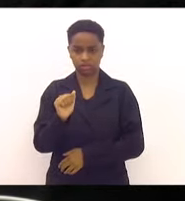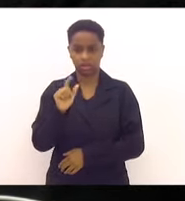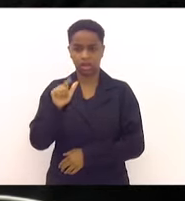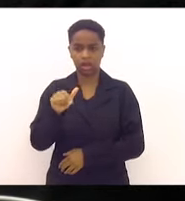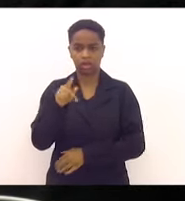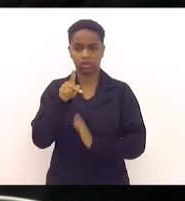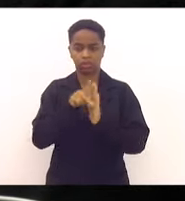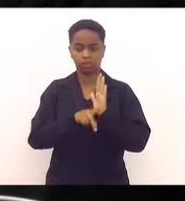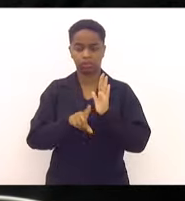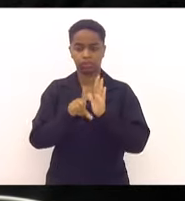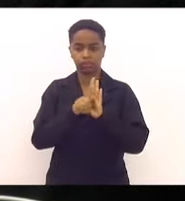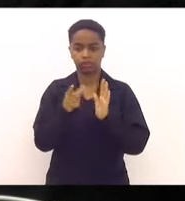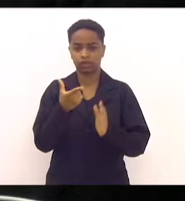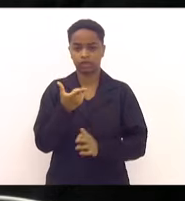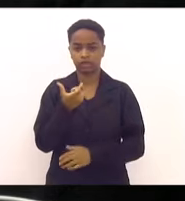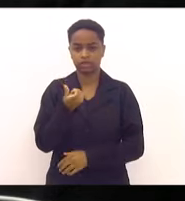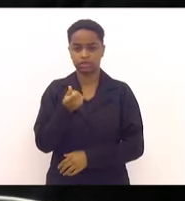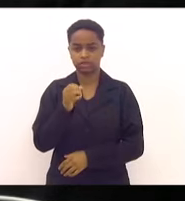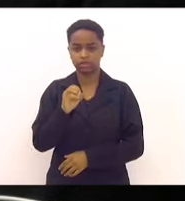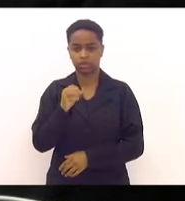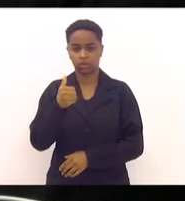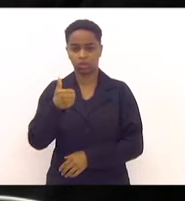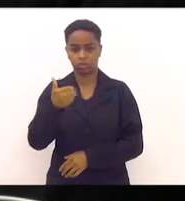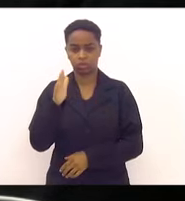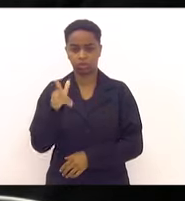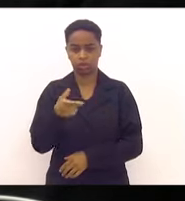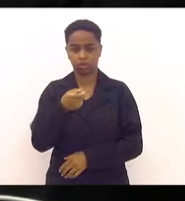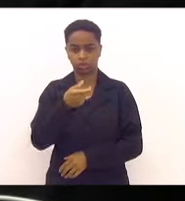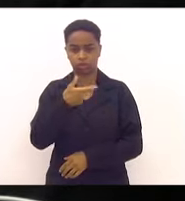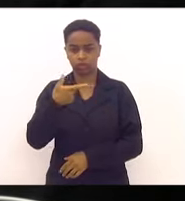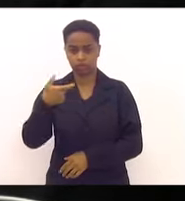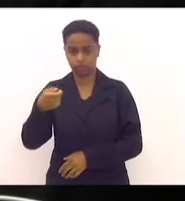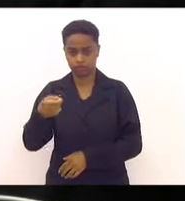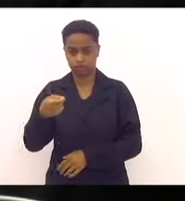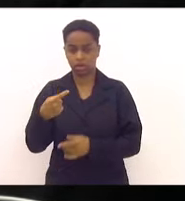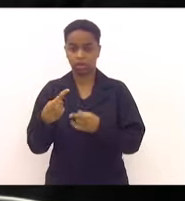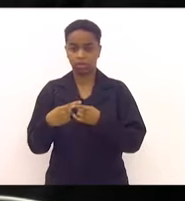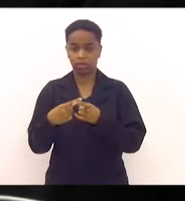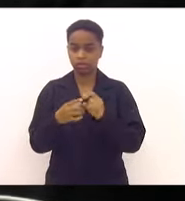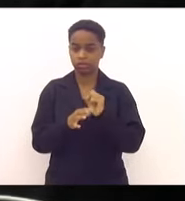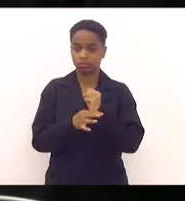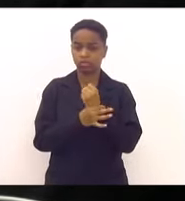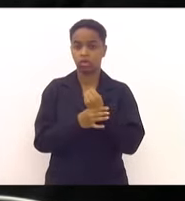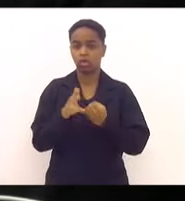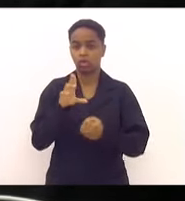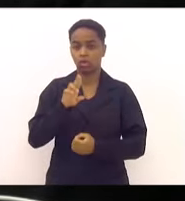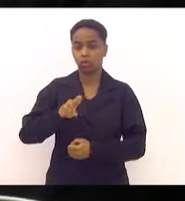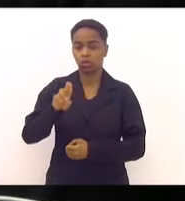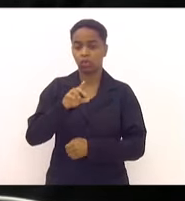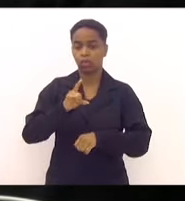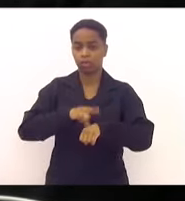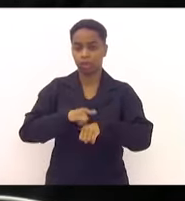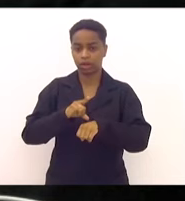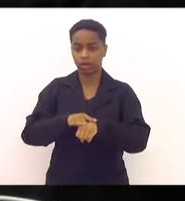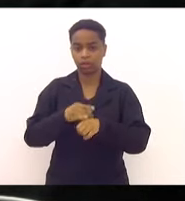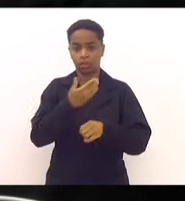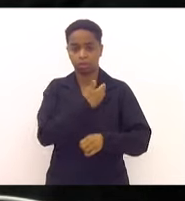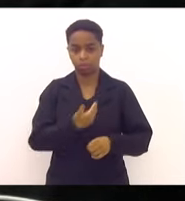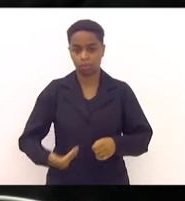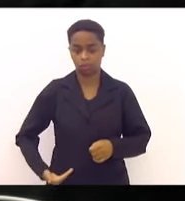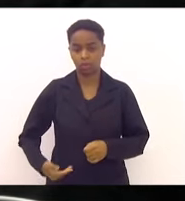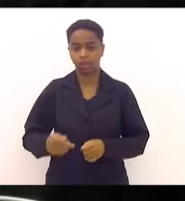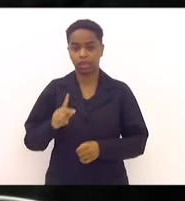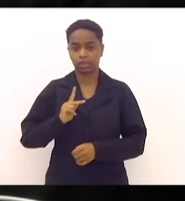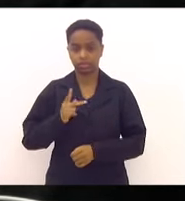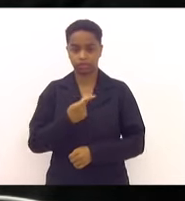PL 2601 de 2020, que garante o uso de banheiros de acesso público a travestis